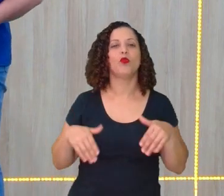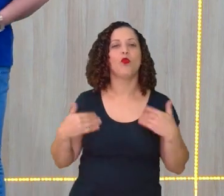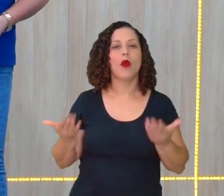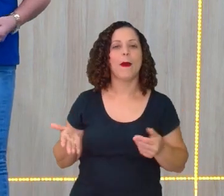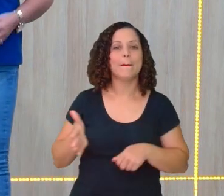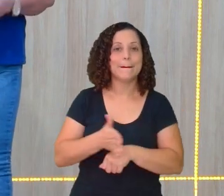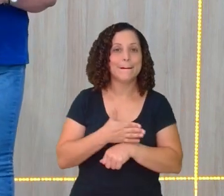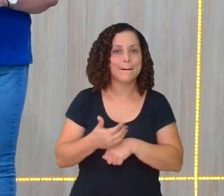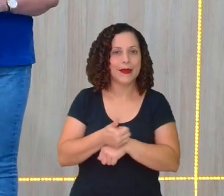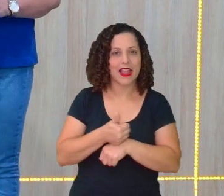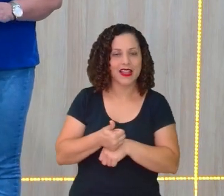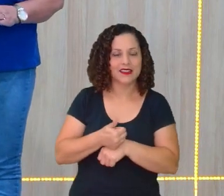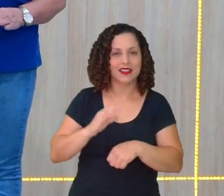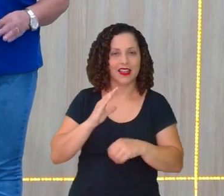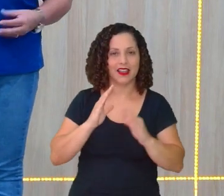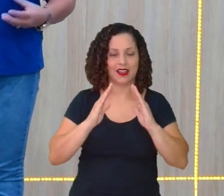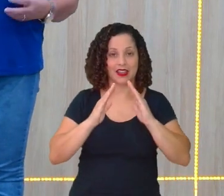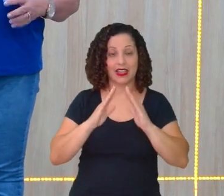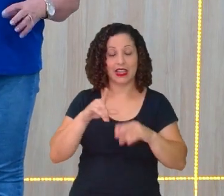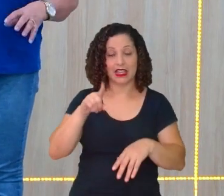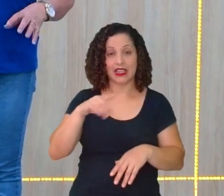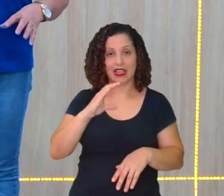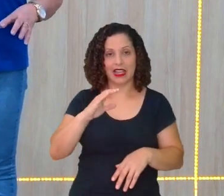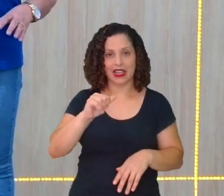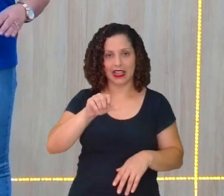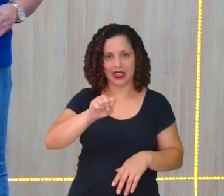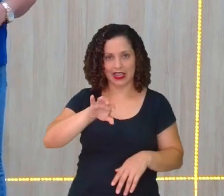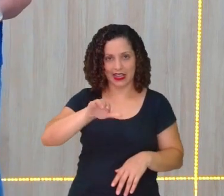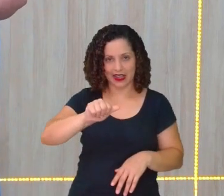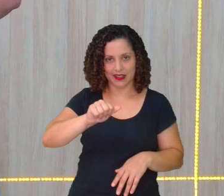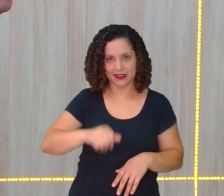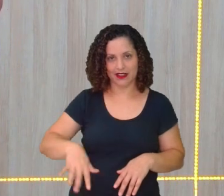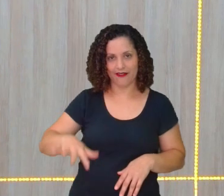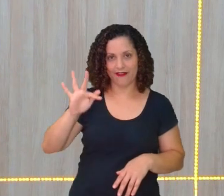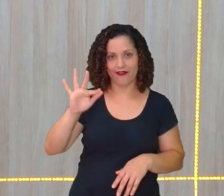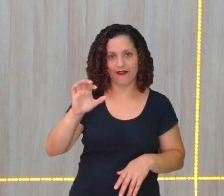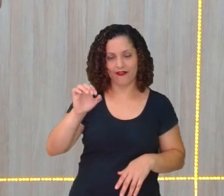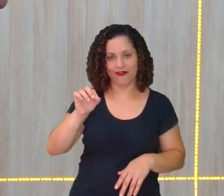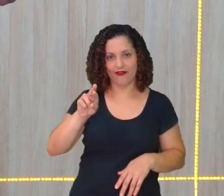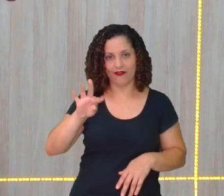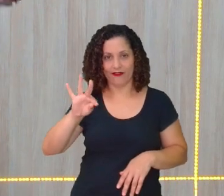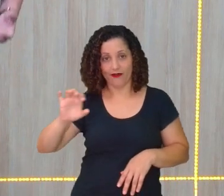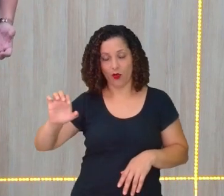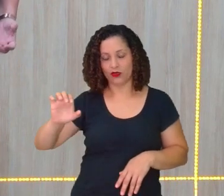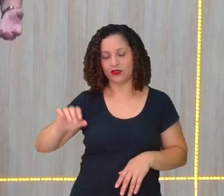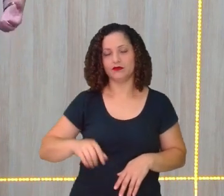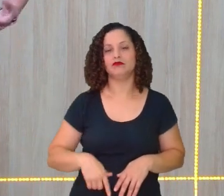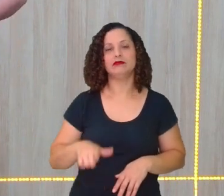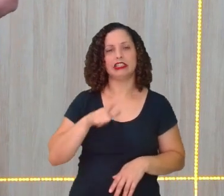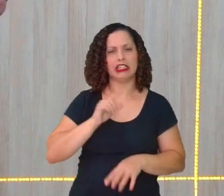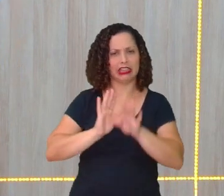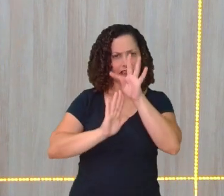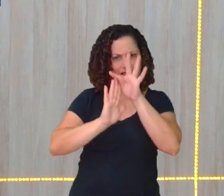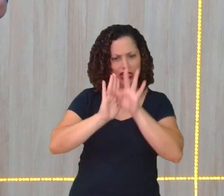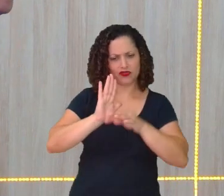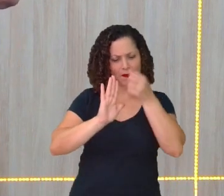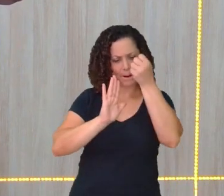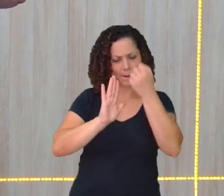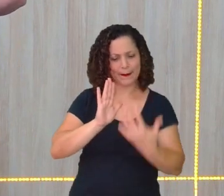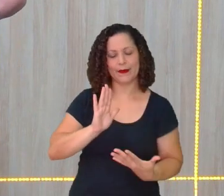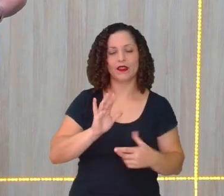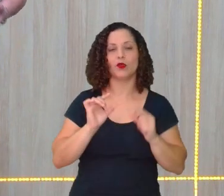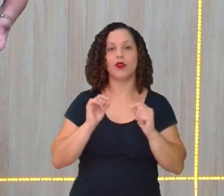até a Praça de Casa Forte. A Praça de Casa Forte, pelos textos que eu li, diz que foi a